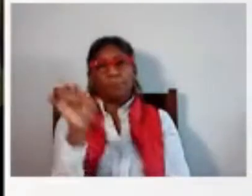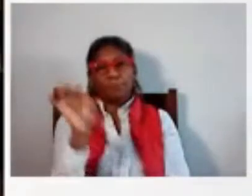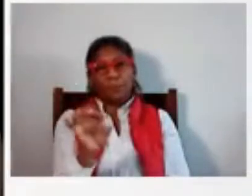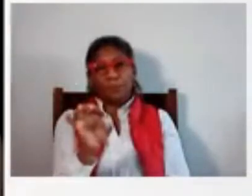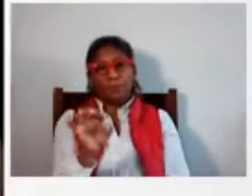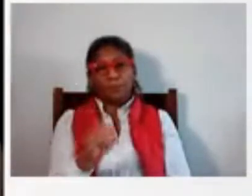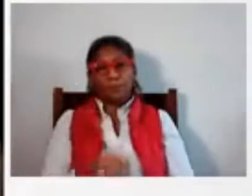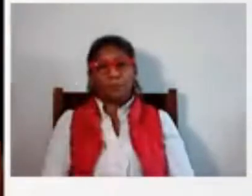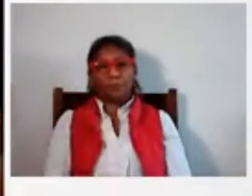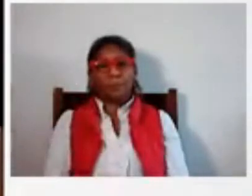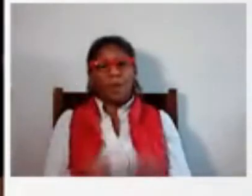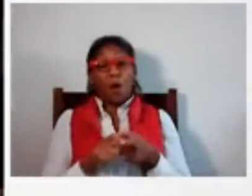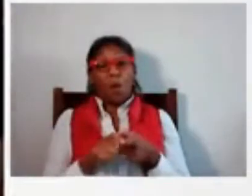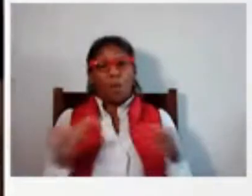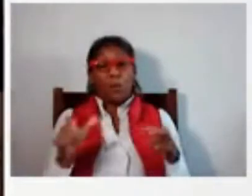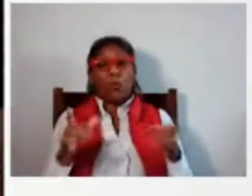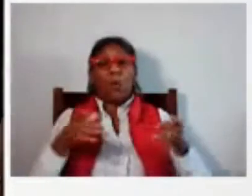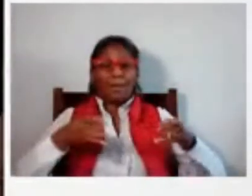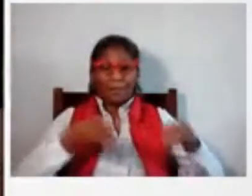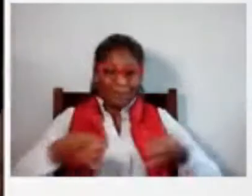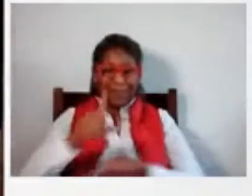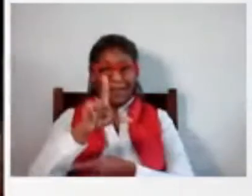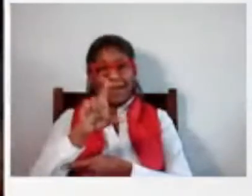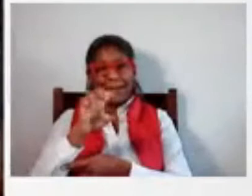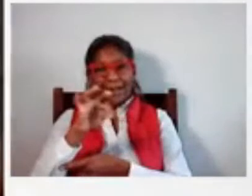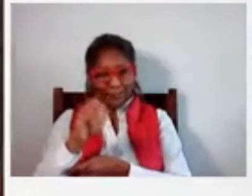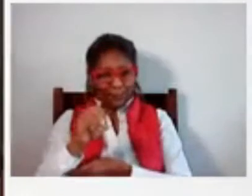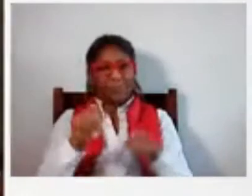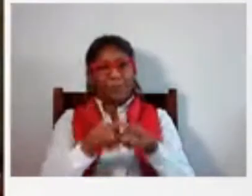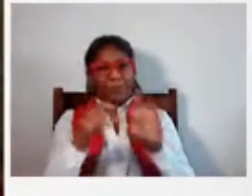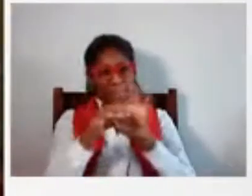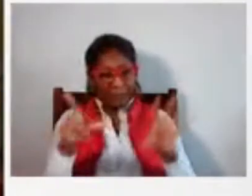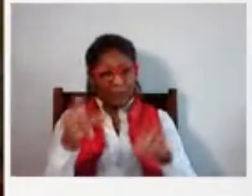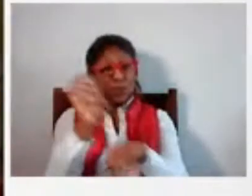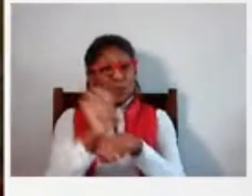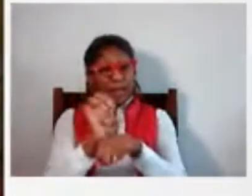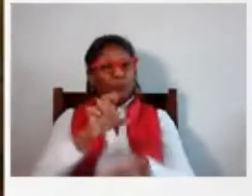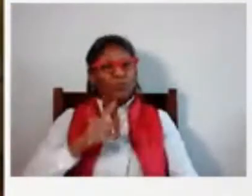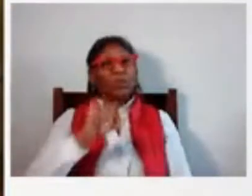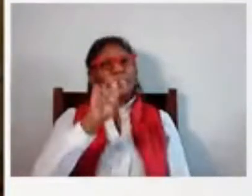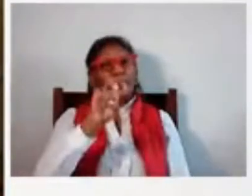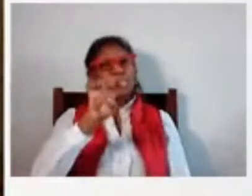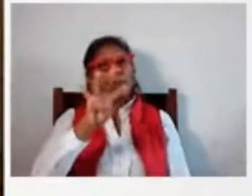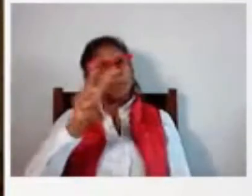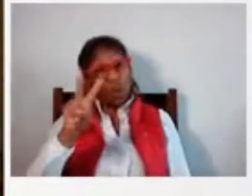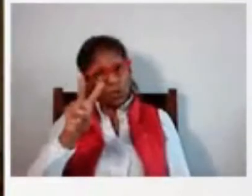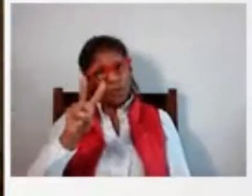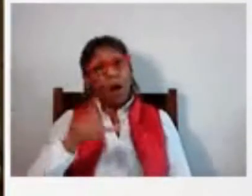internações, houve aumento de leitos disponíveis naquela região, e o Estado tinha 542 leitos livres e